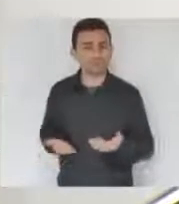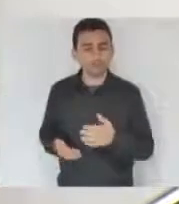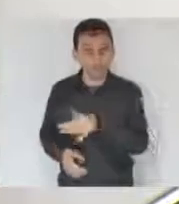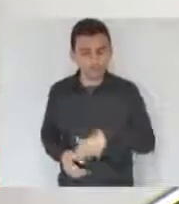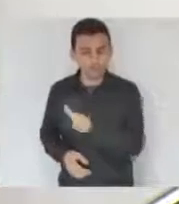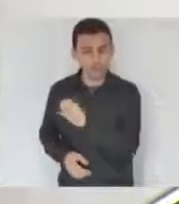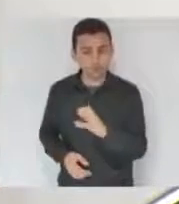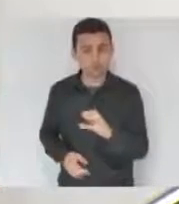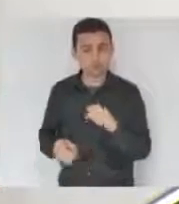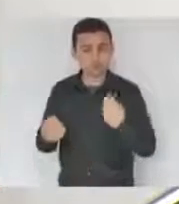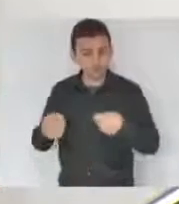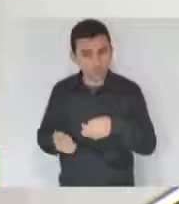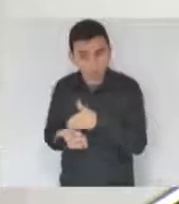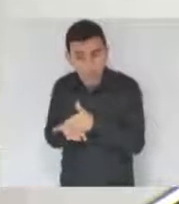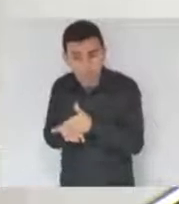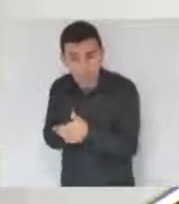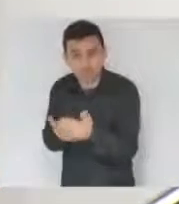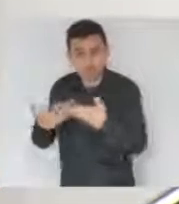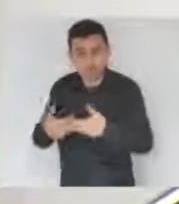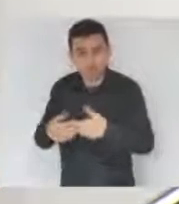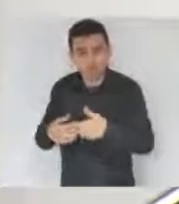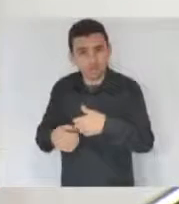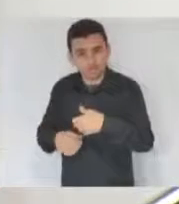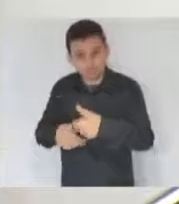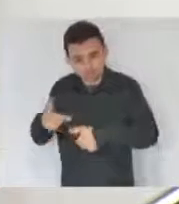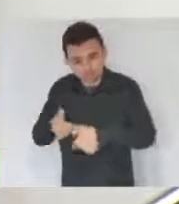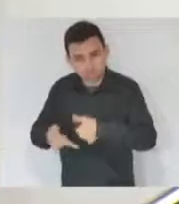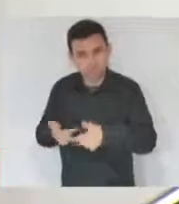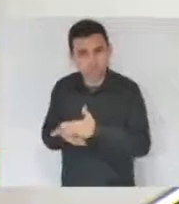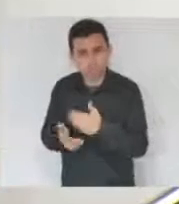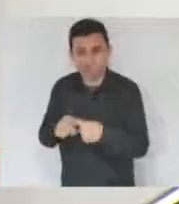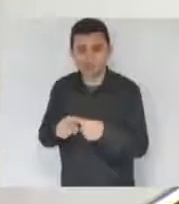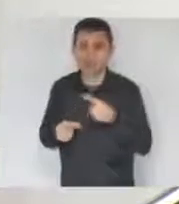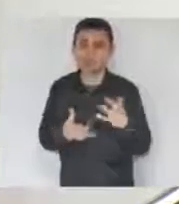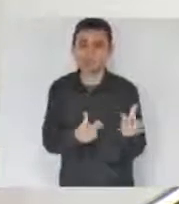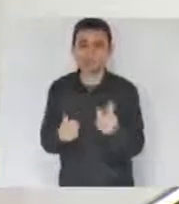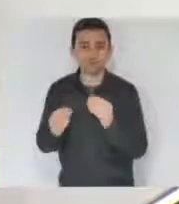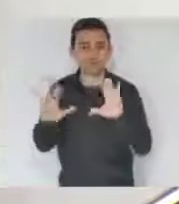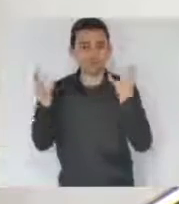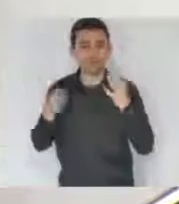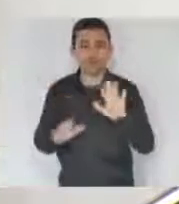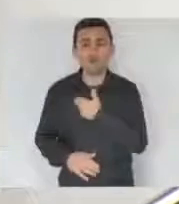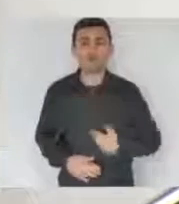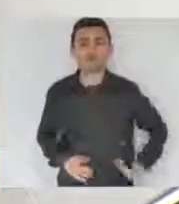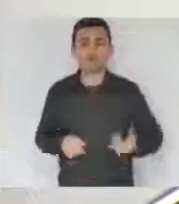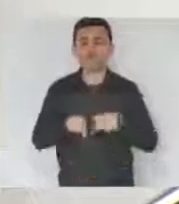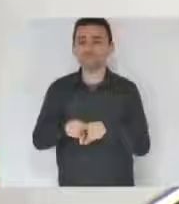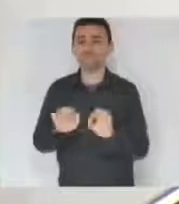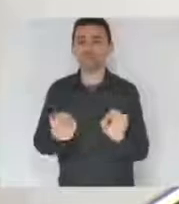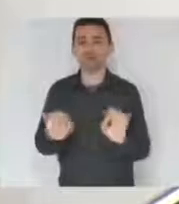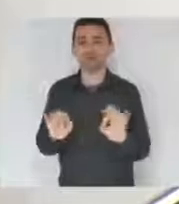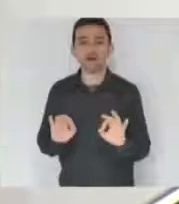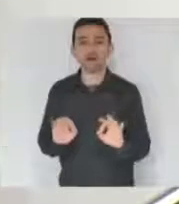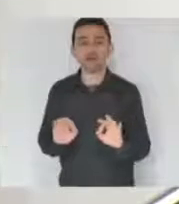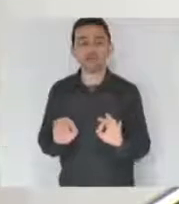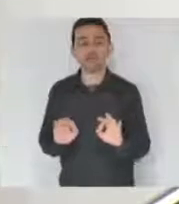aquele centro de eventos comece a funcionar, porque tem demanda de eventos. Mas o governo não fez parceria, não botou